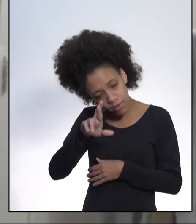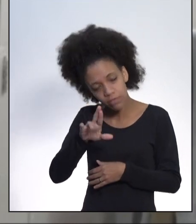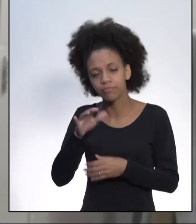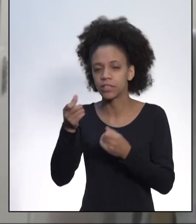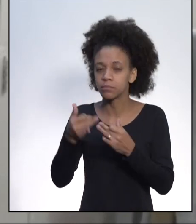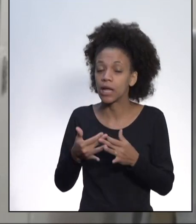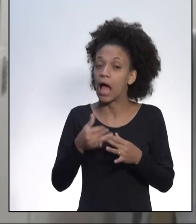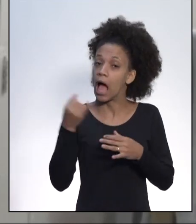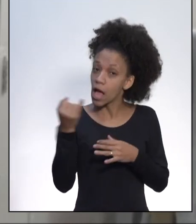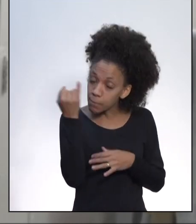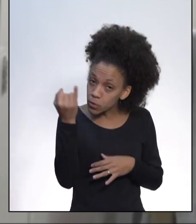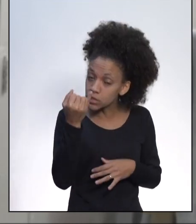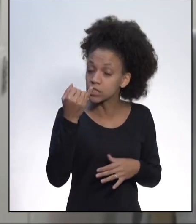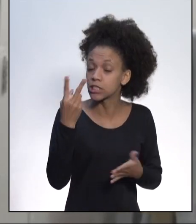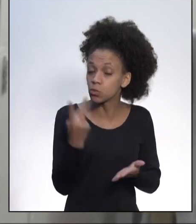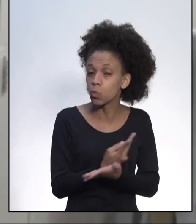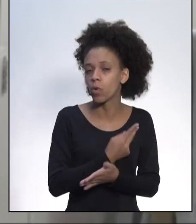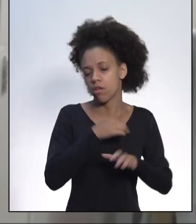empreendedorismo.